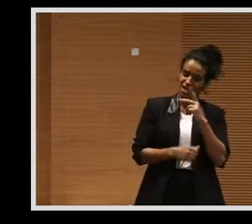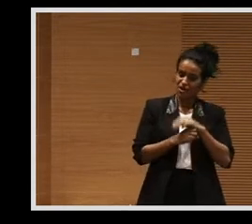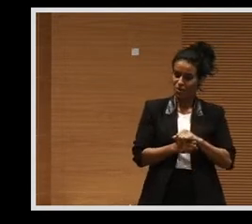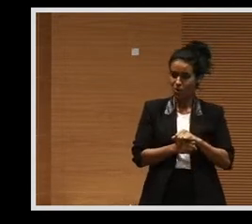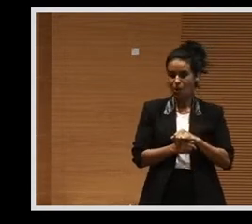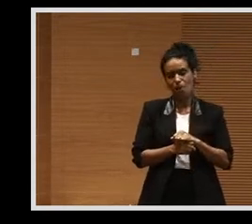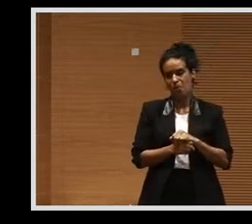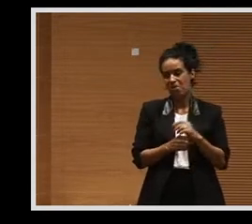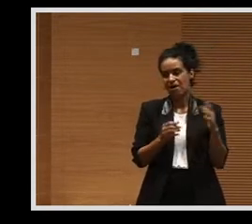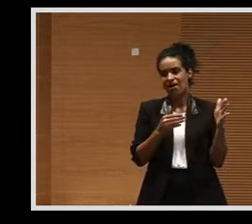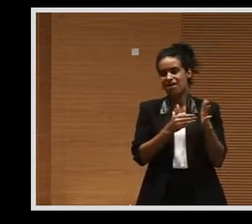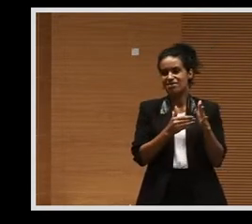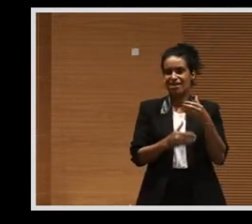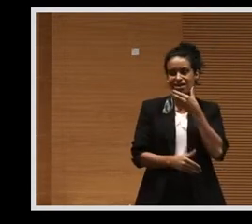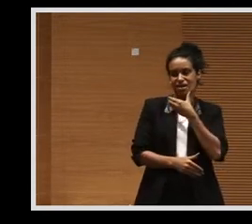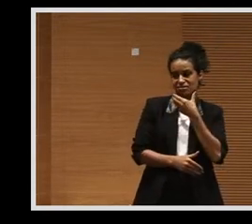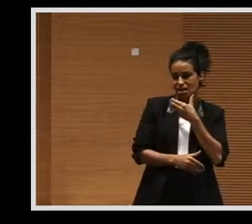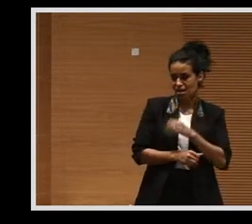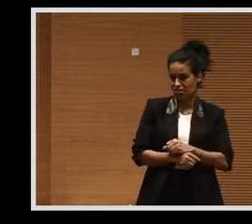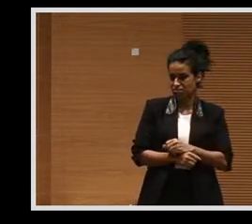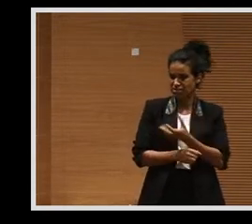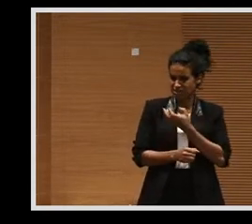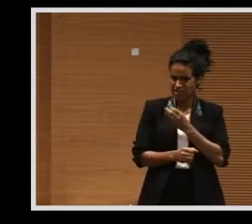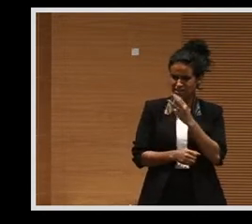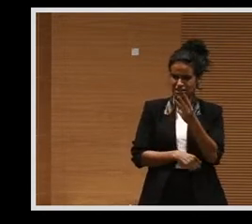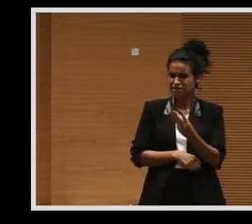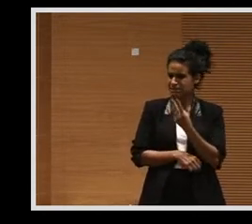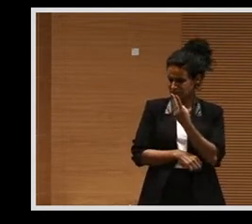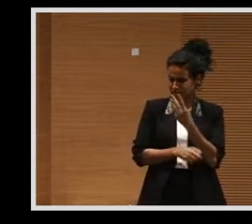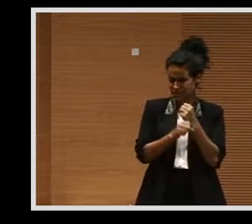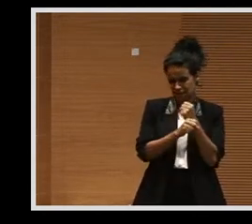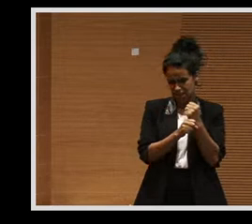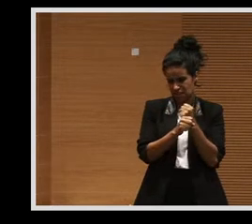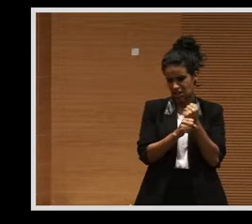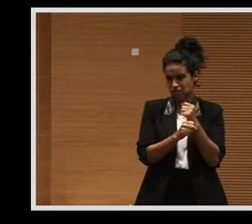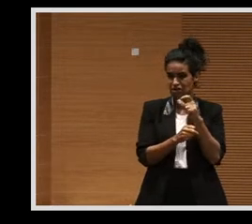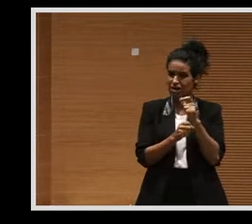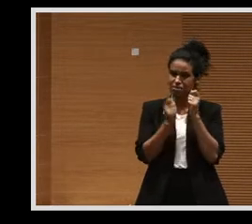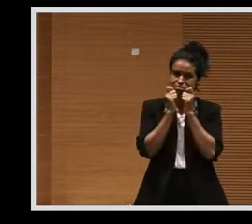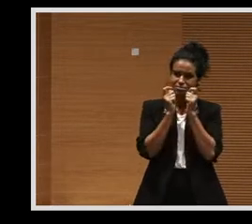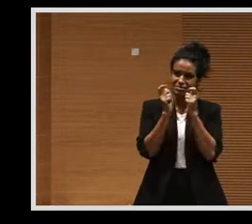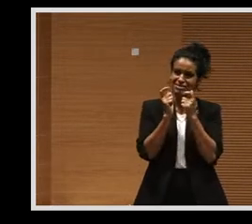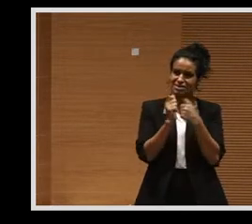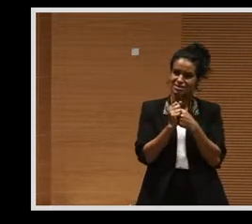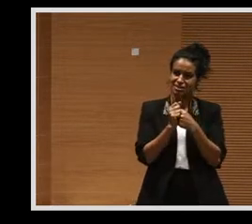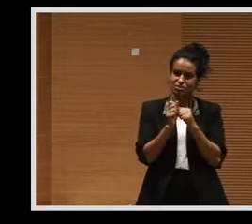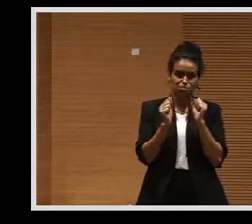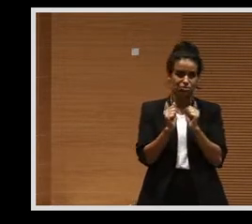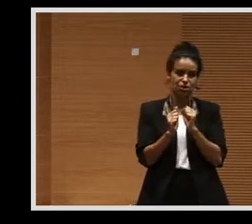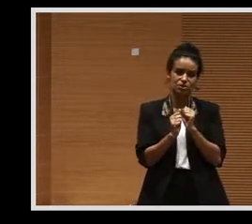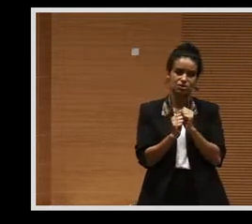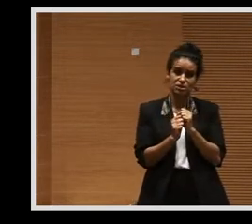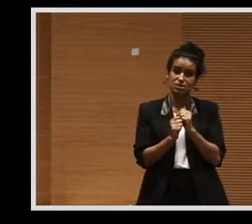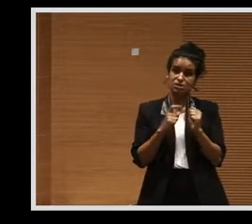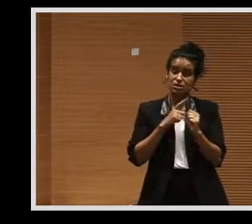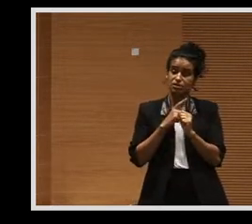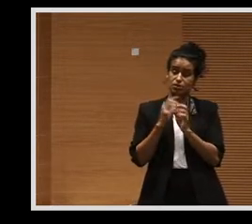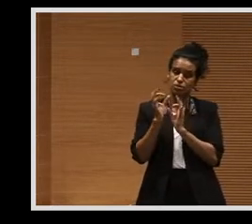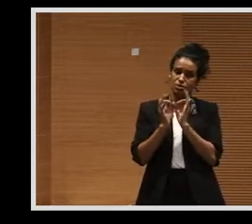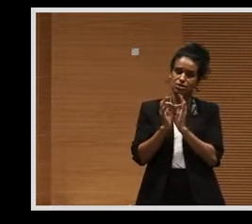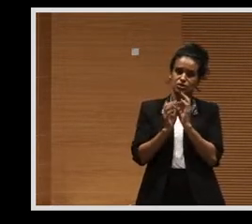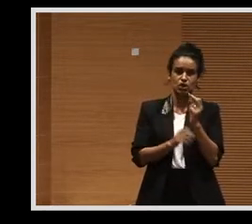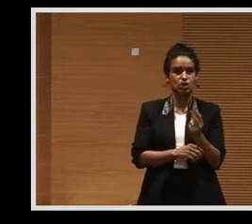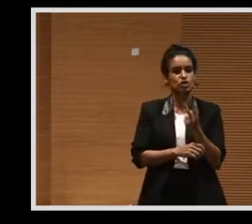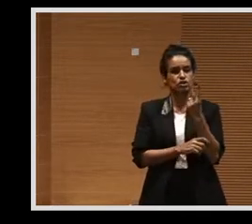falaram, quero tomar 3 anos. Ok, você acha que 3 anos é um prazo interessante? Vamos pensar. Teve um que bolou 2 anos, 2 meses